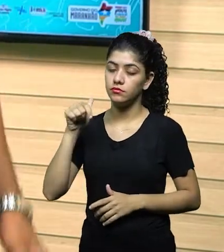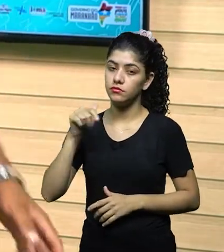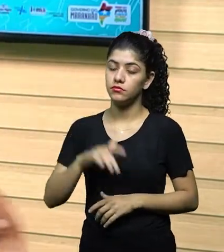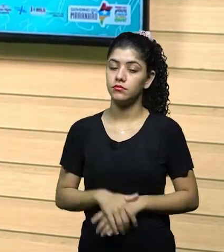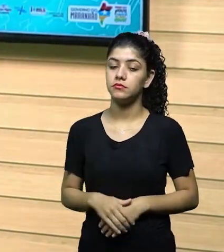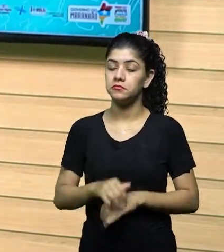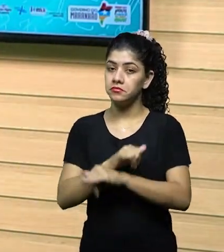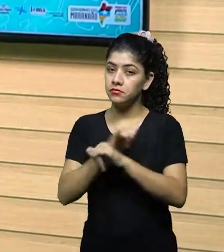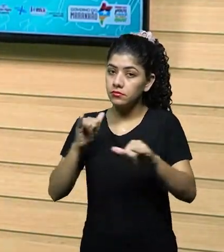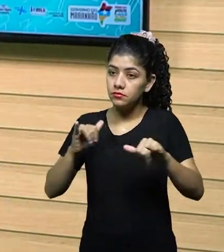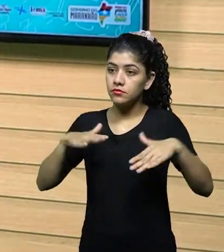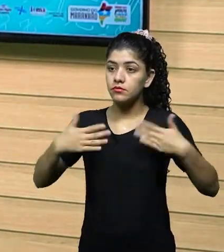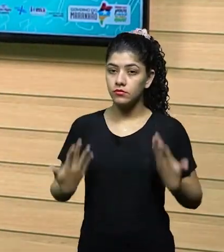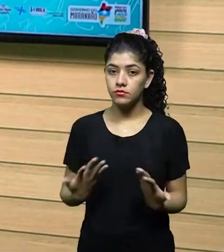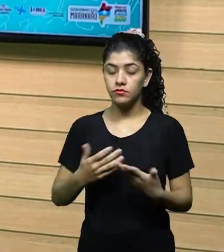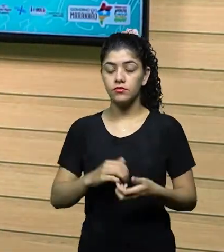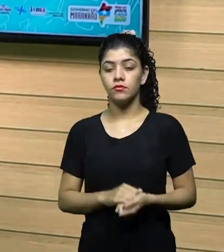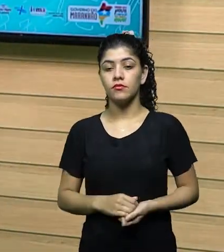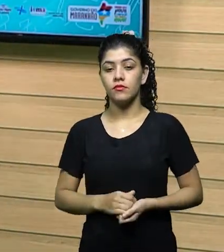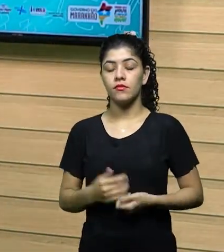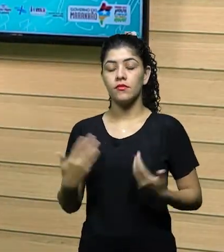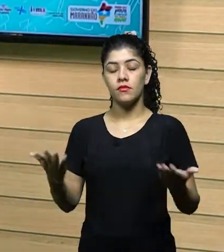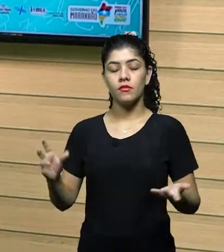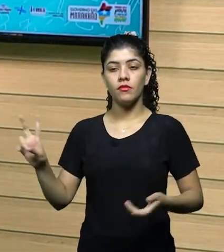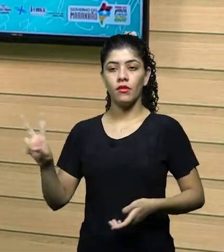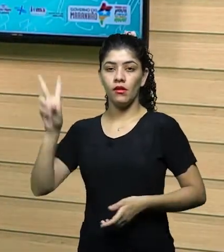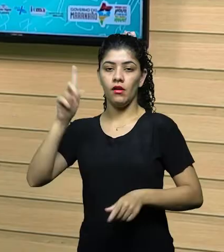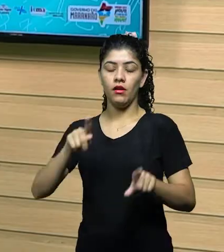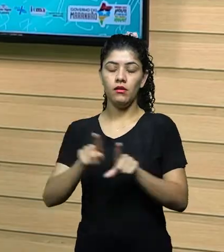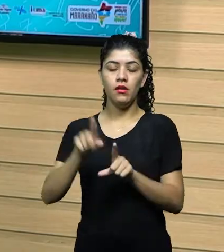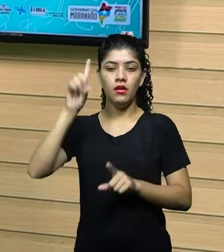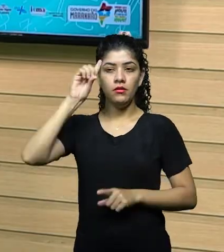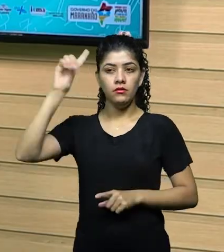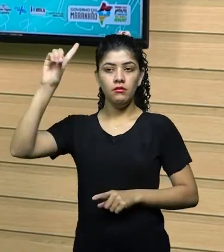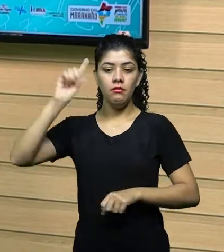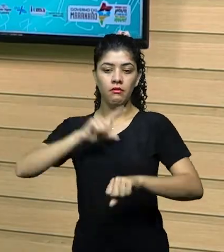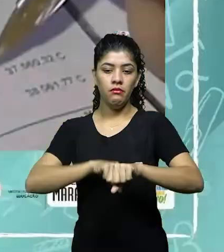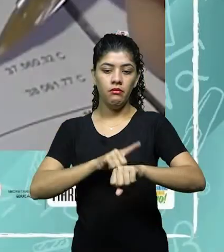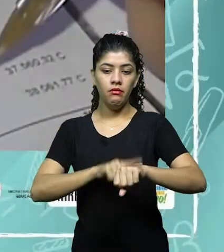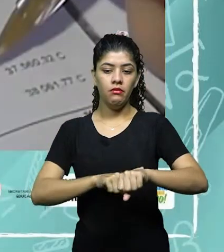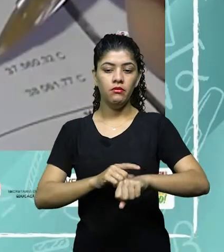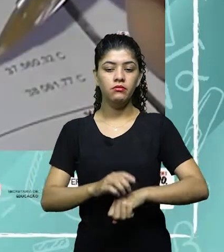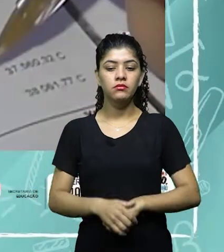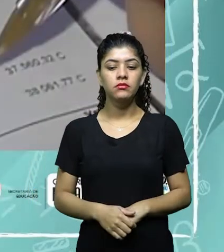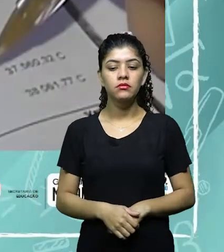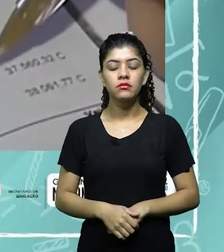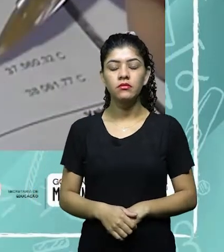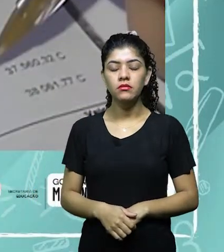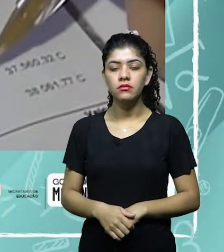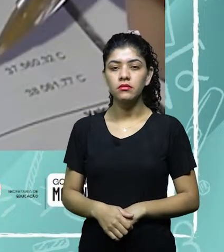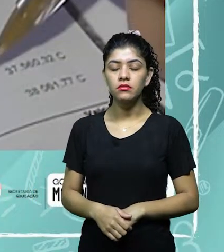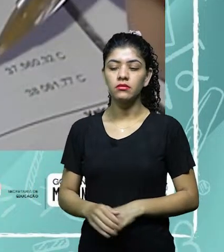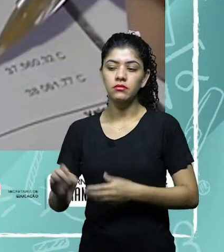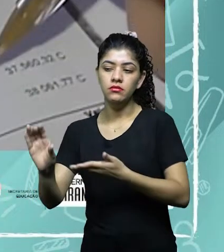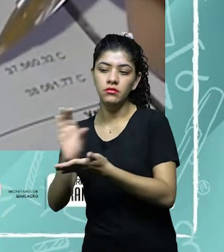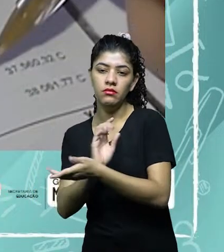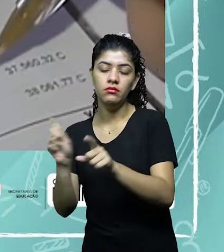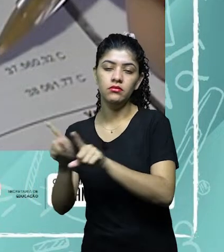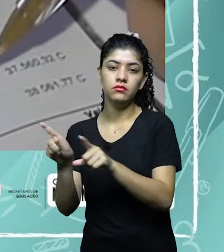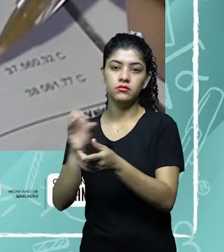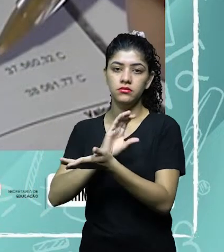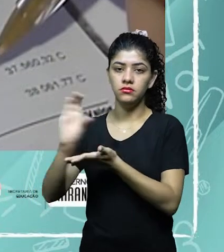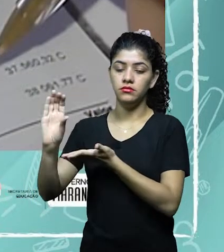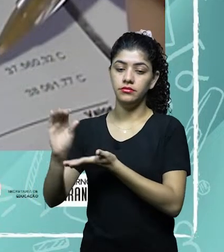Pix, né? Ele diz como é que foi, qual o valor e qual a data. Então, tanto de entrada quanto de